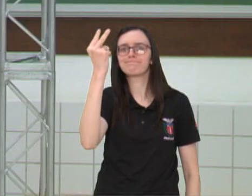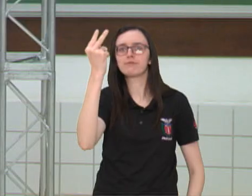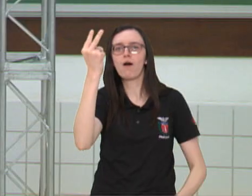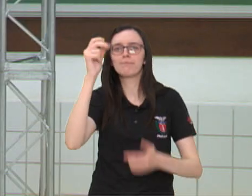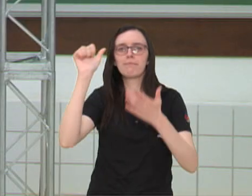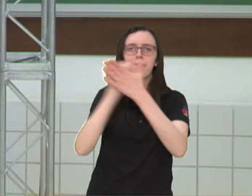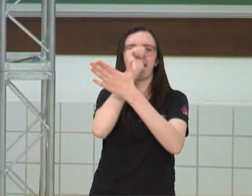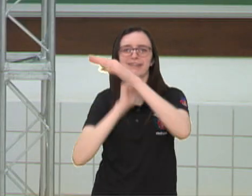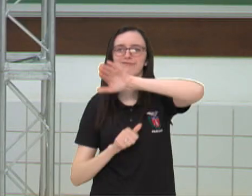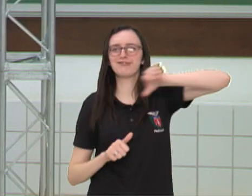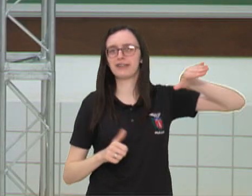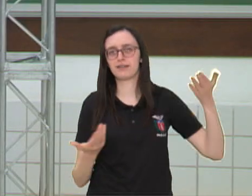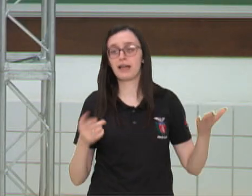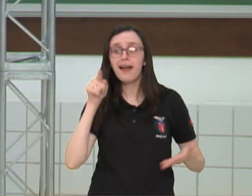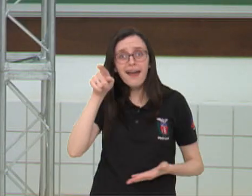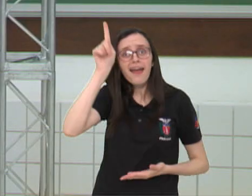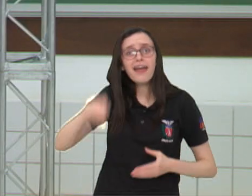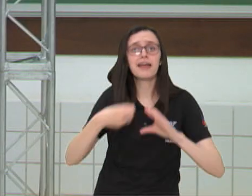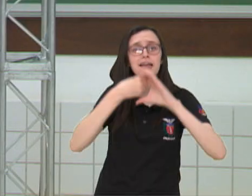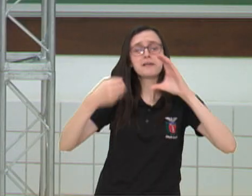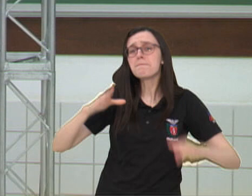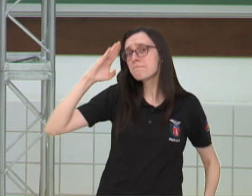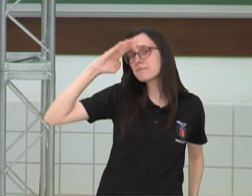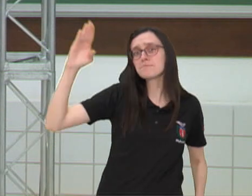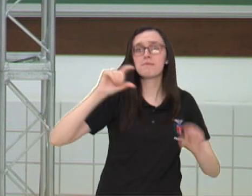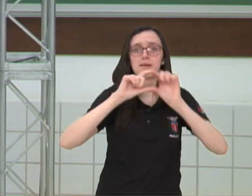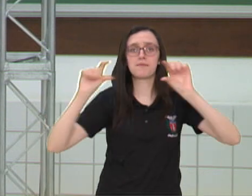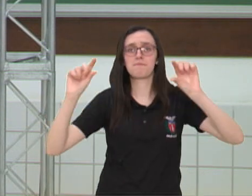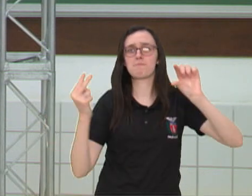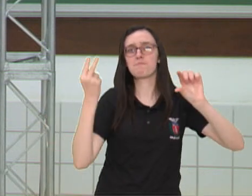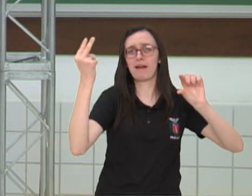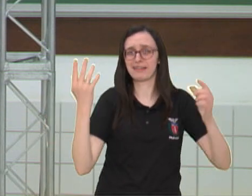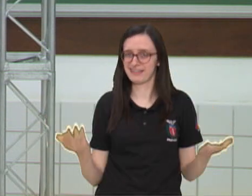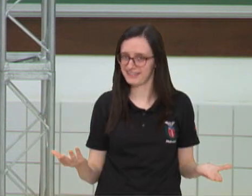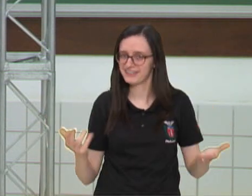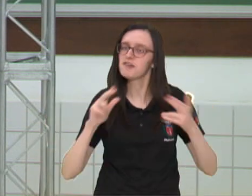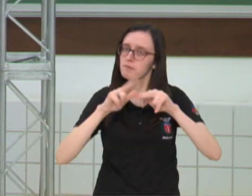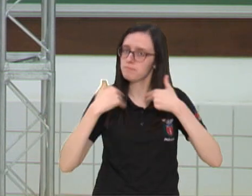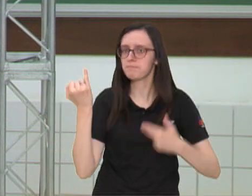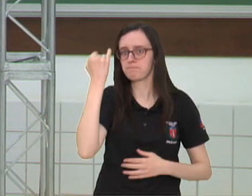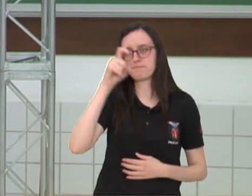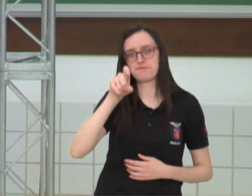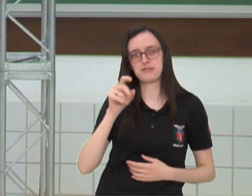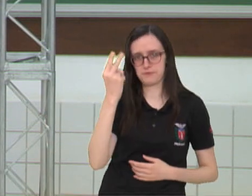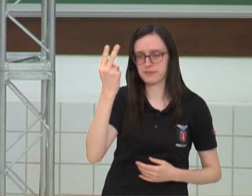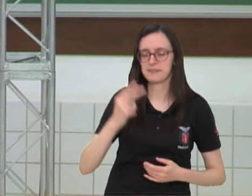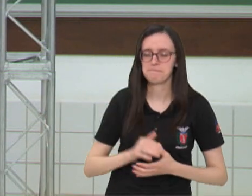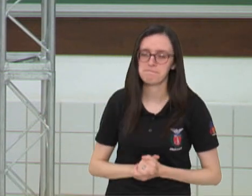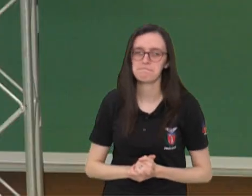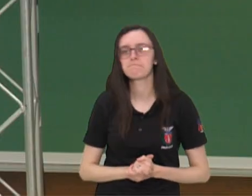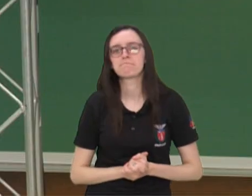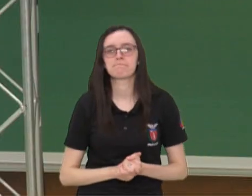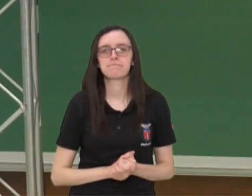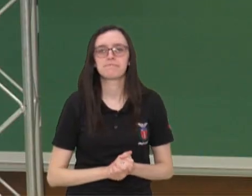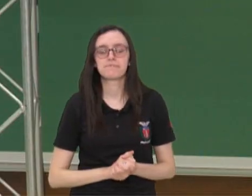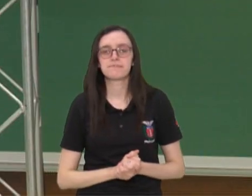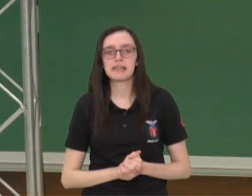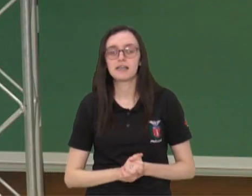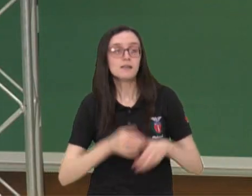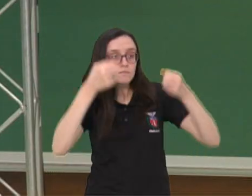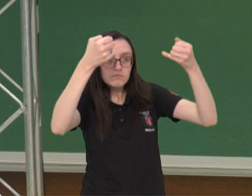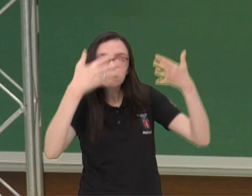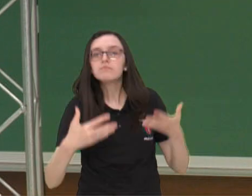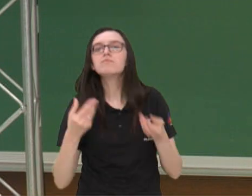quadrado, que é característica de função quadrática, né? O termo com a variável ao quadrado. A